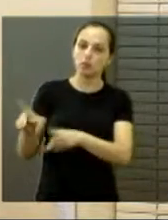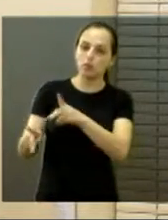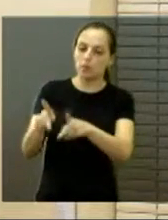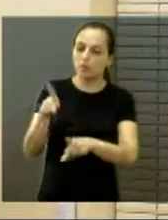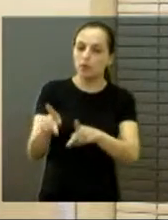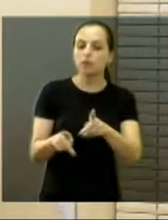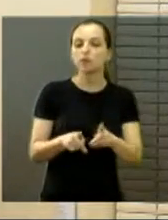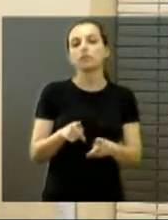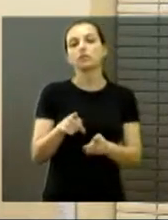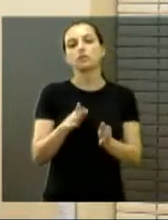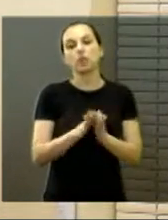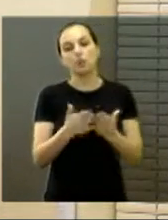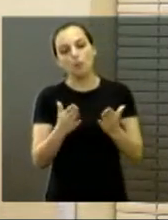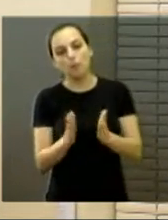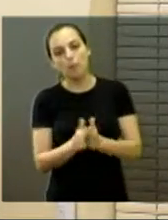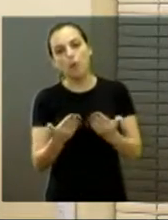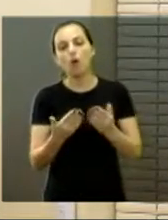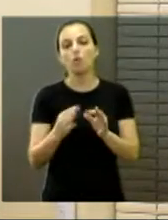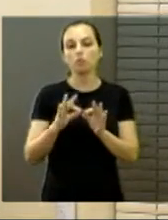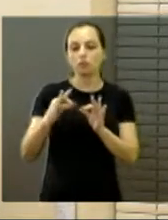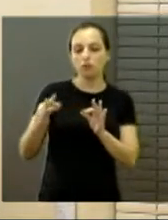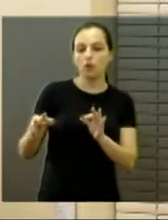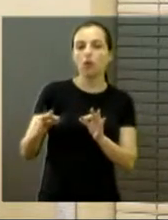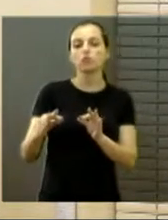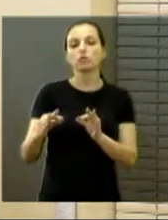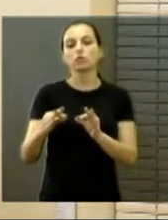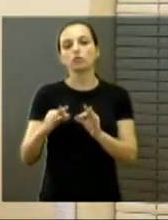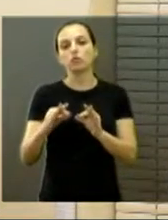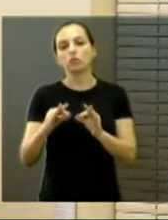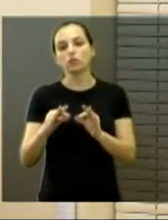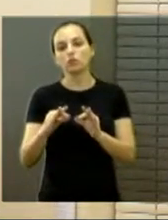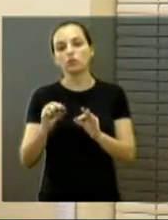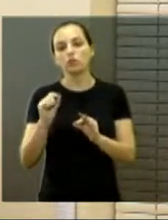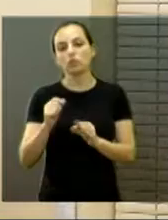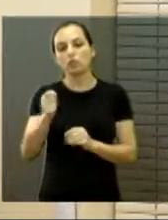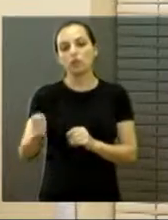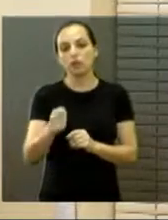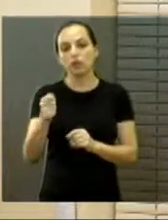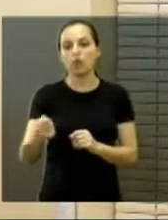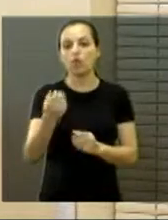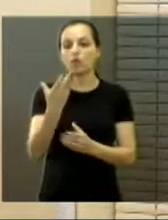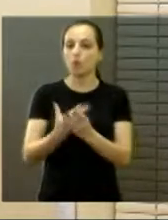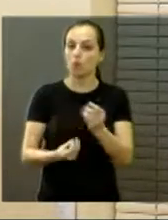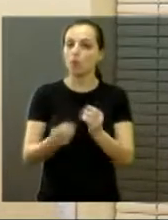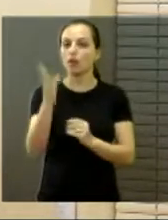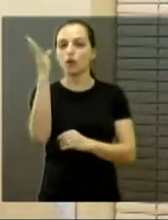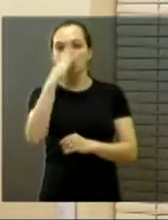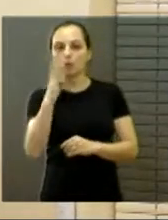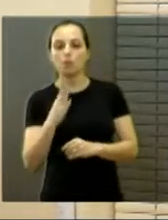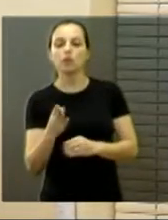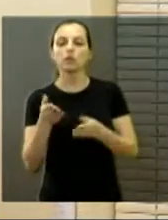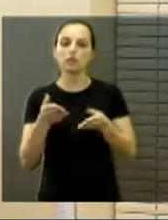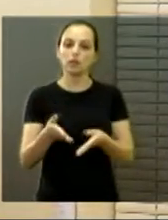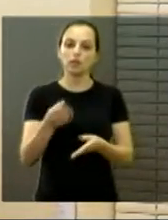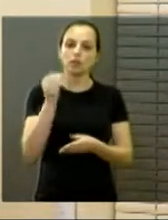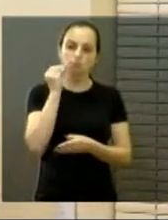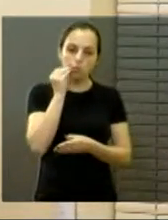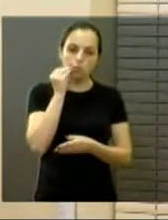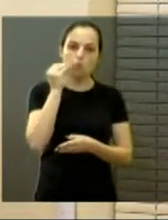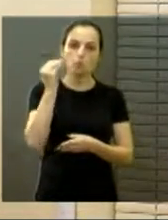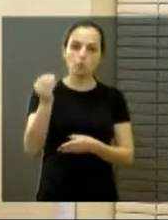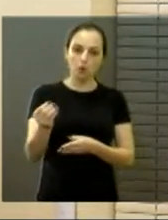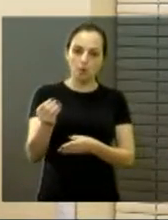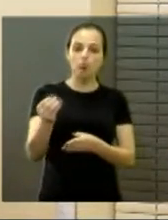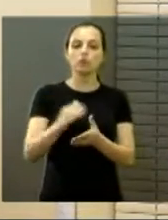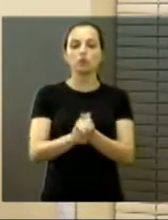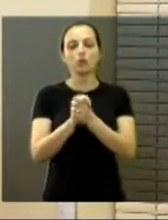população mais vulnerável, mais excluída da nossa cidade, que foi modelo para o Brasil. Então, desde já, eu quero deixar aqui um beijo e